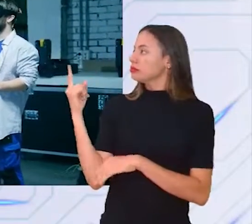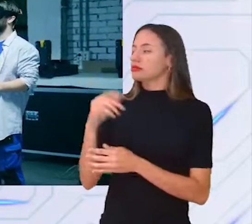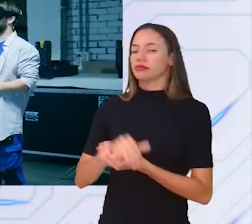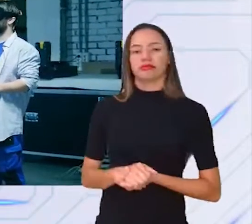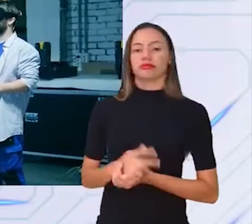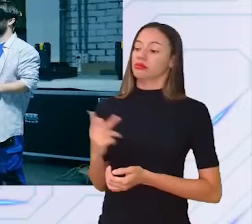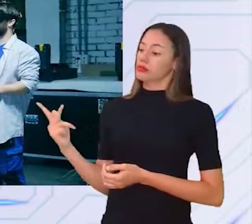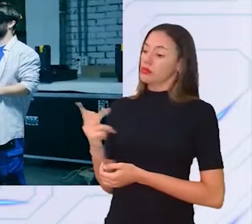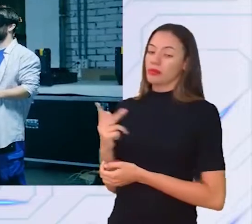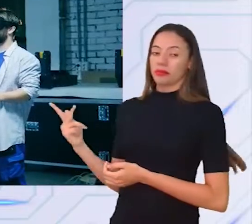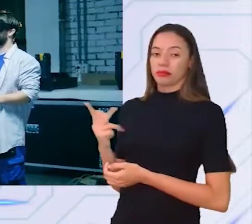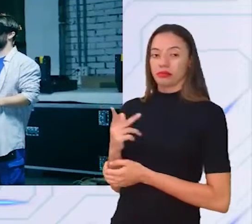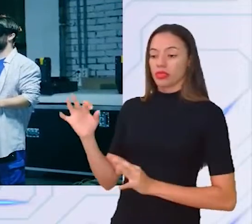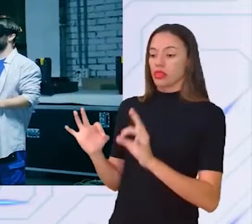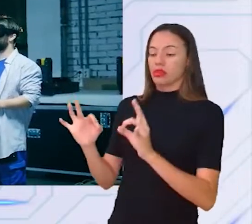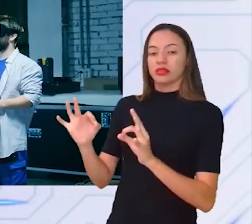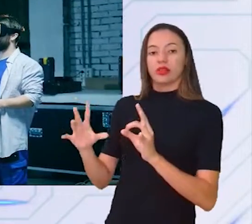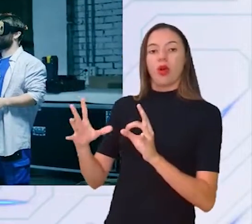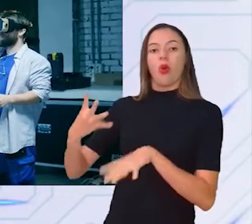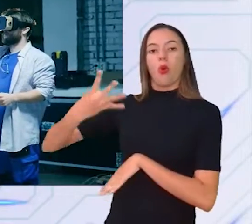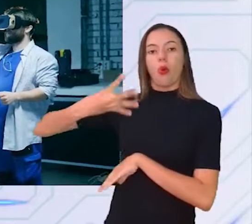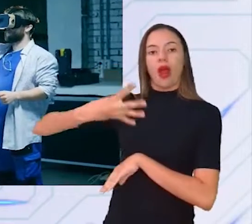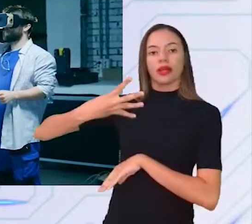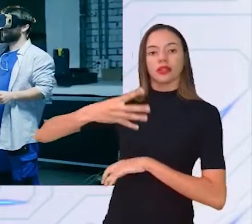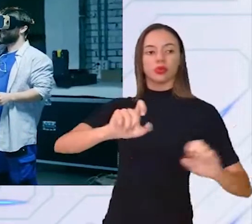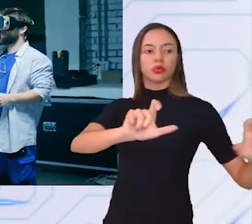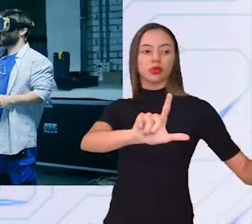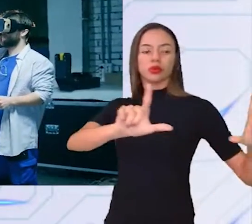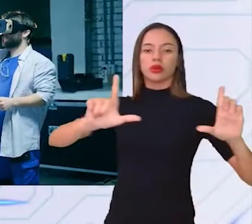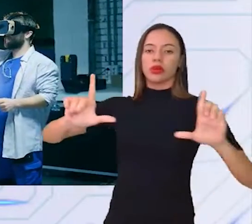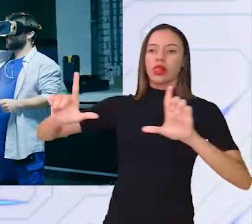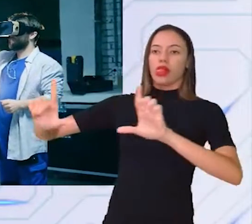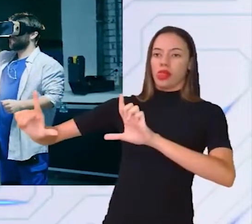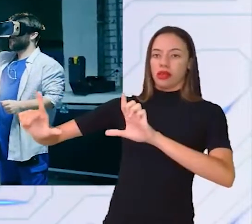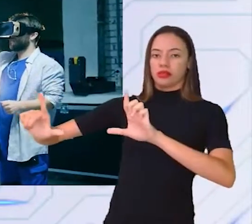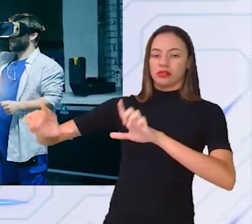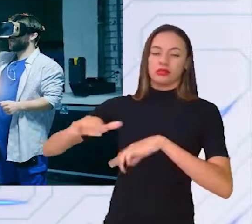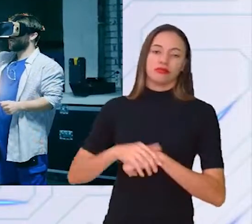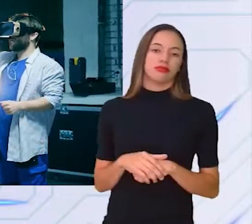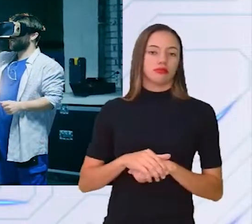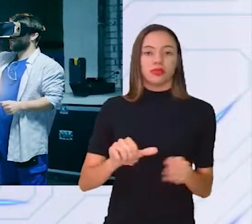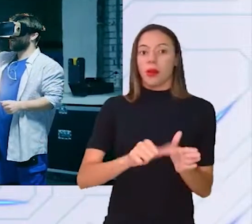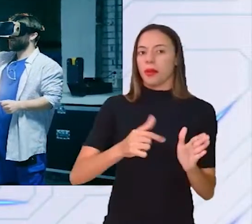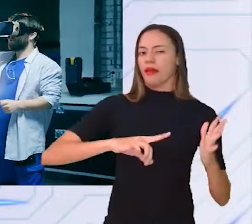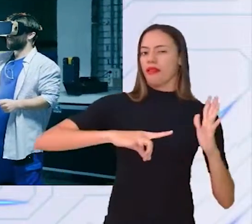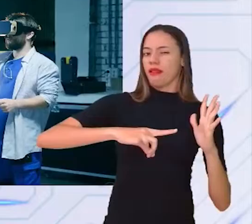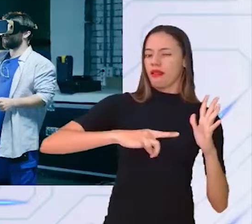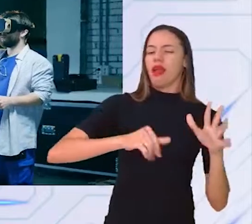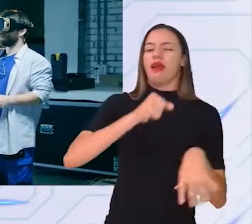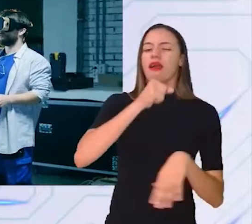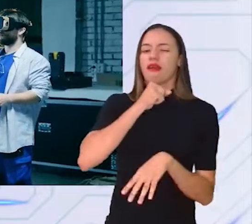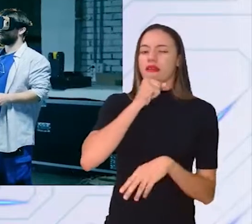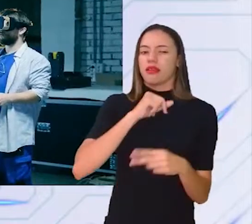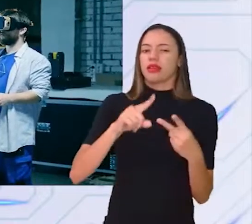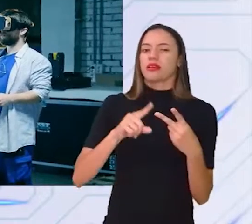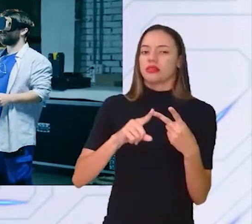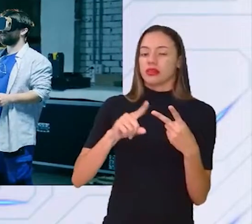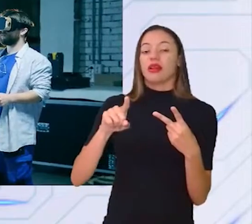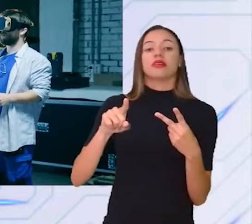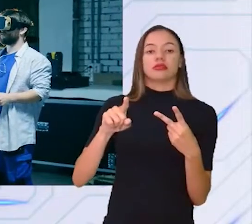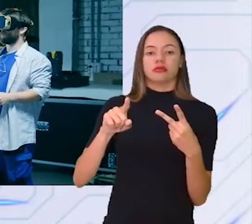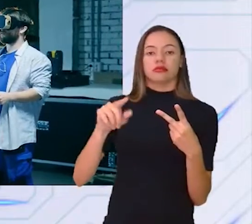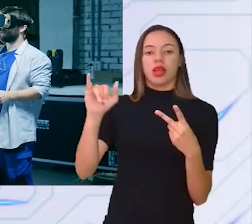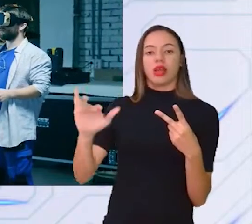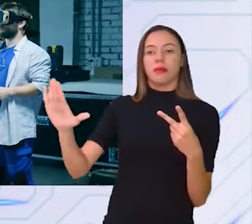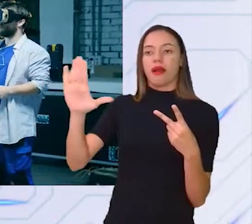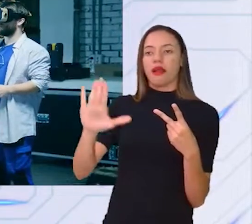professora Carla colocou 4 cenários aí, né? Você tem aquela ali, primeiro uma máquina bem antiga, aí depois tem uma imagem ali,